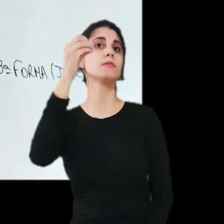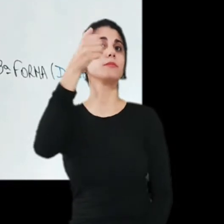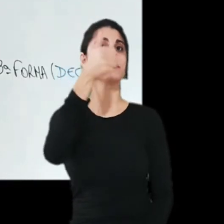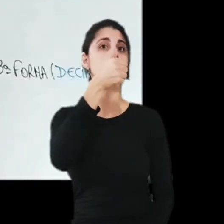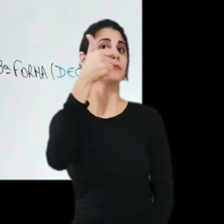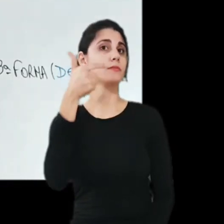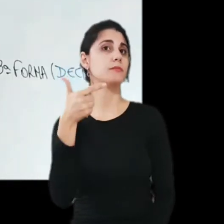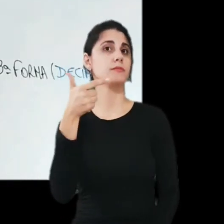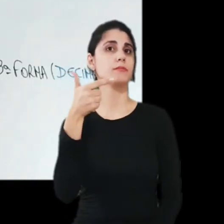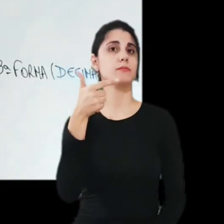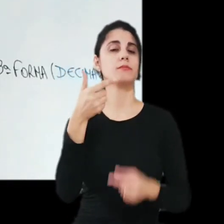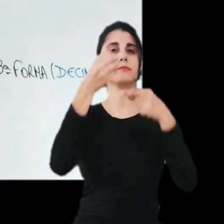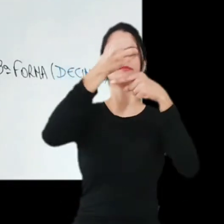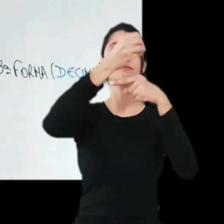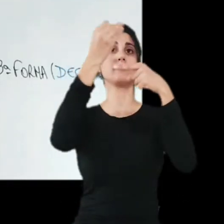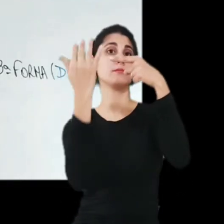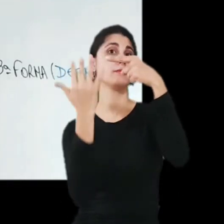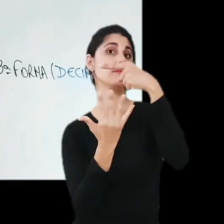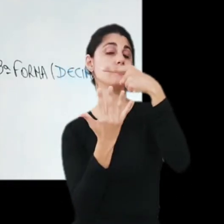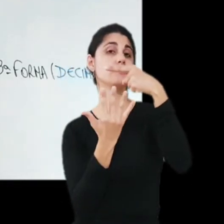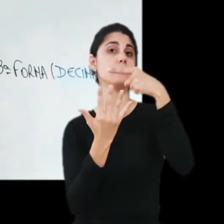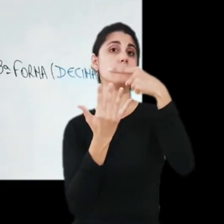0,012. Em fração ficaria